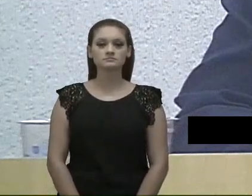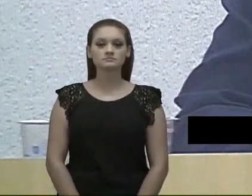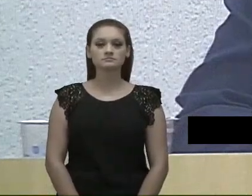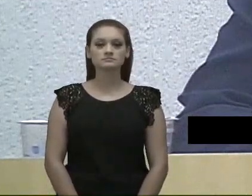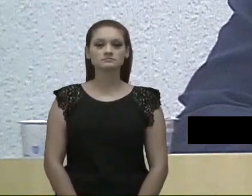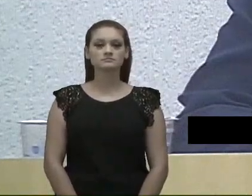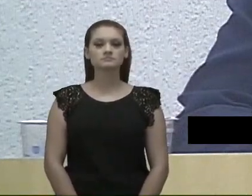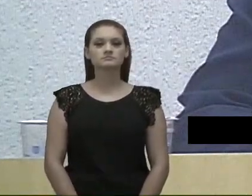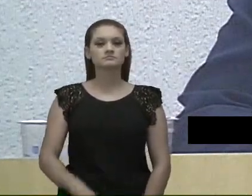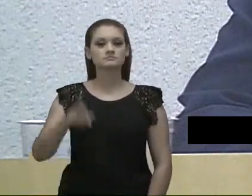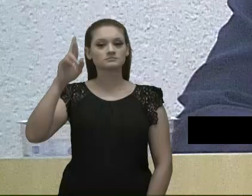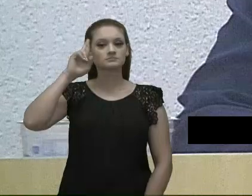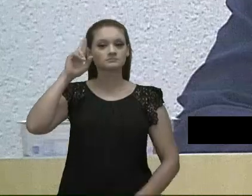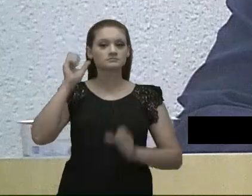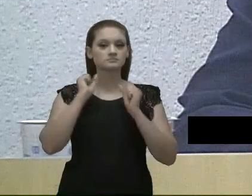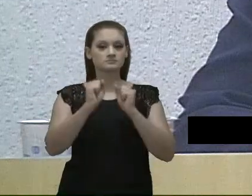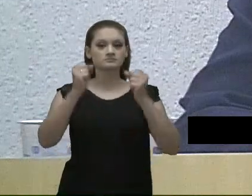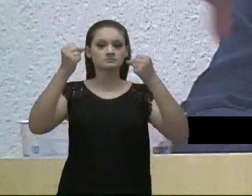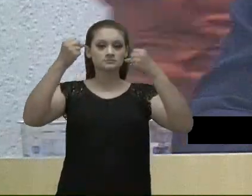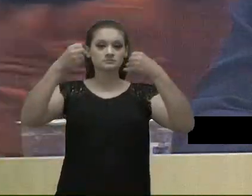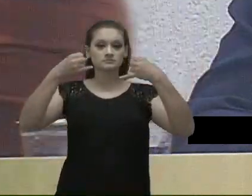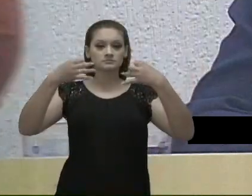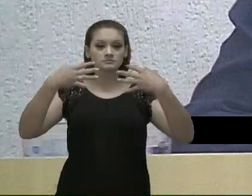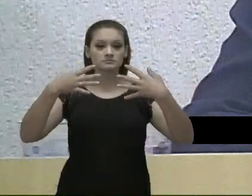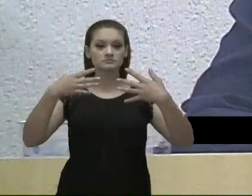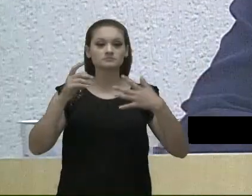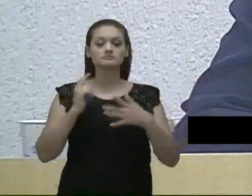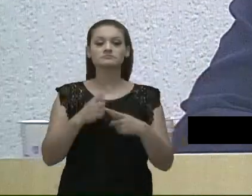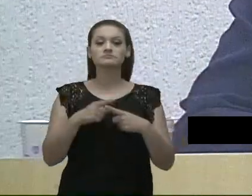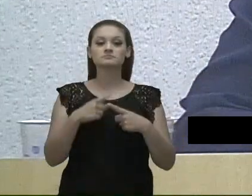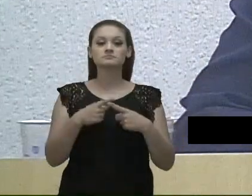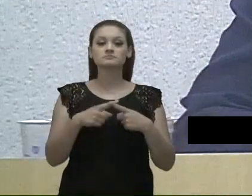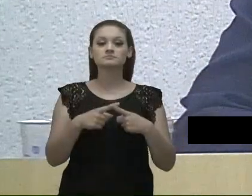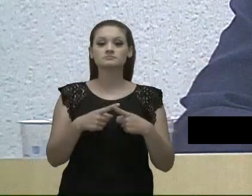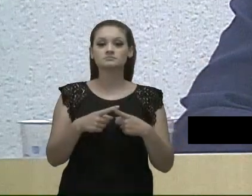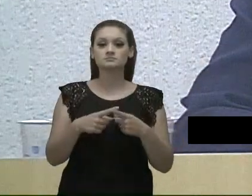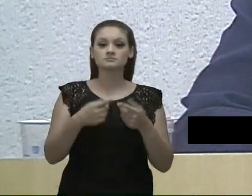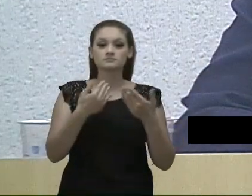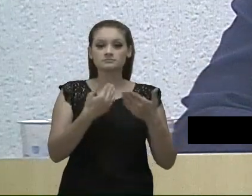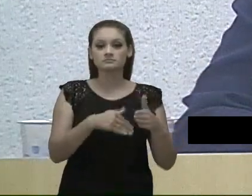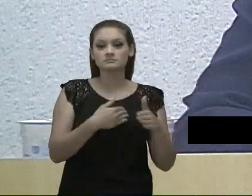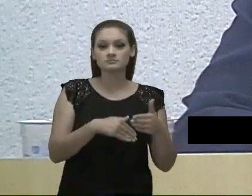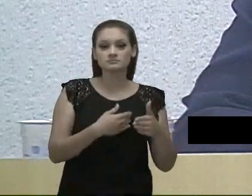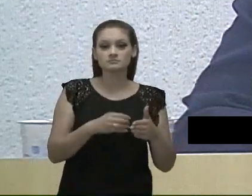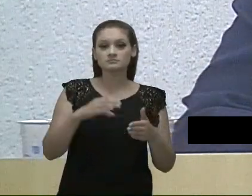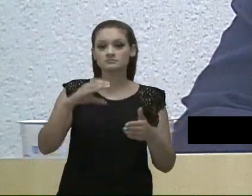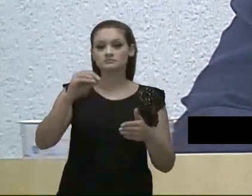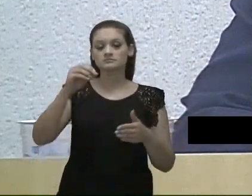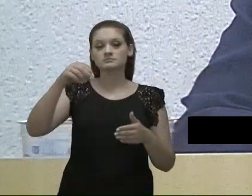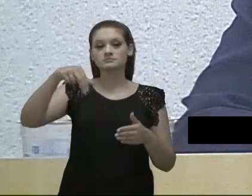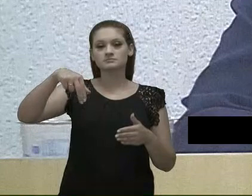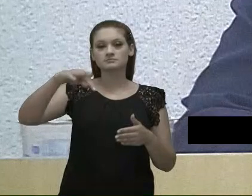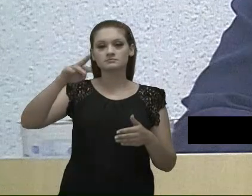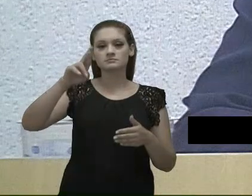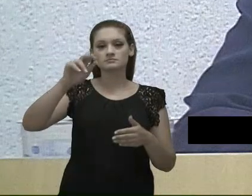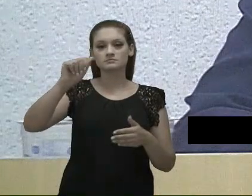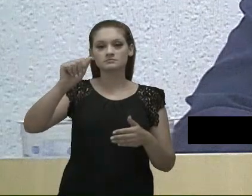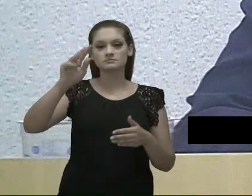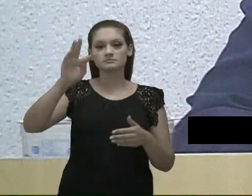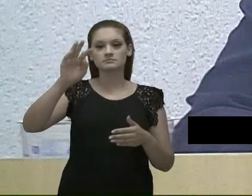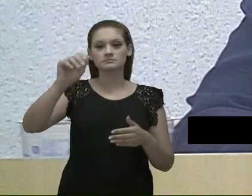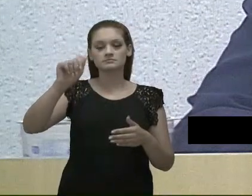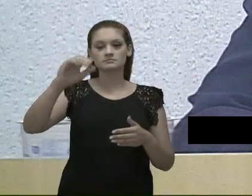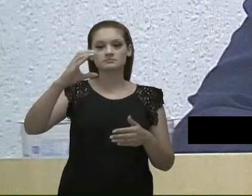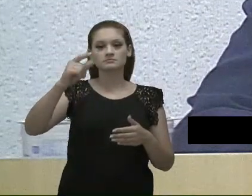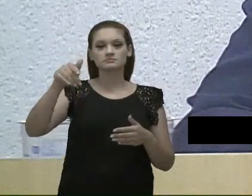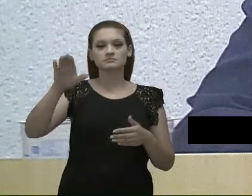a senhora pode explicar para a gente o motivo de ter tanta contratação, um número elevado de pessoas